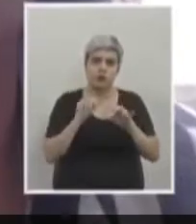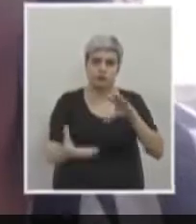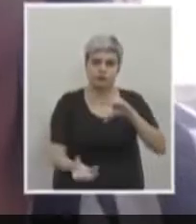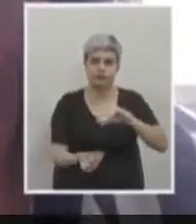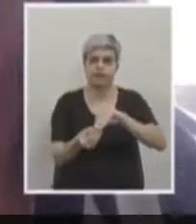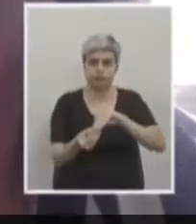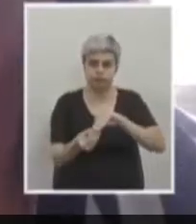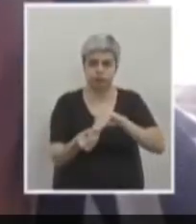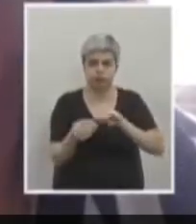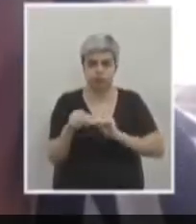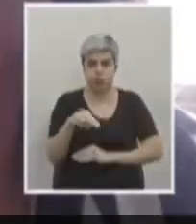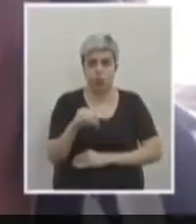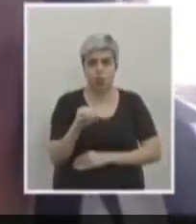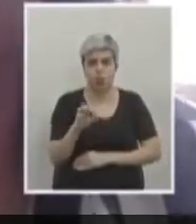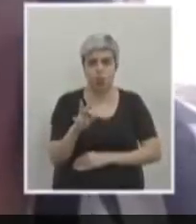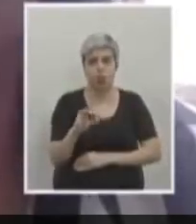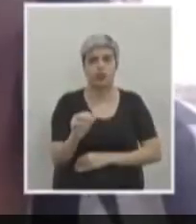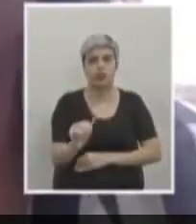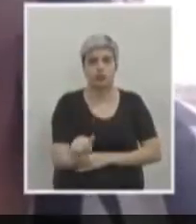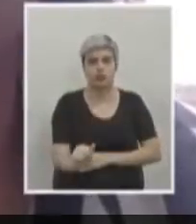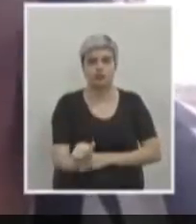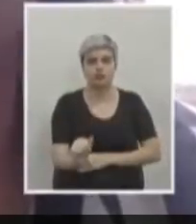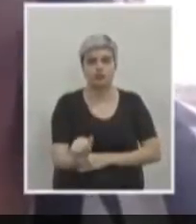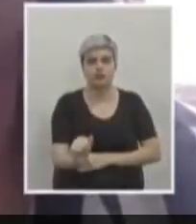nota complementar, que ela vem